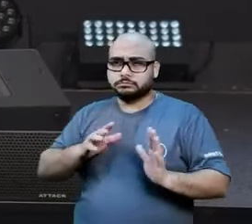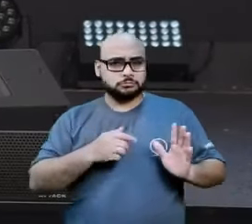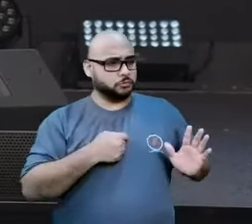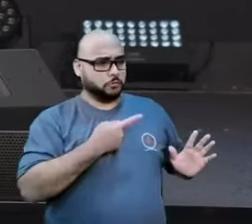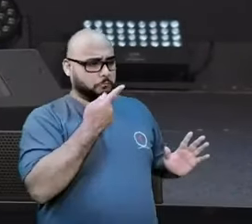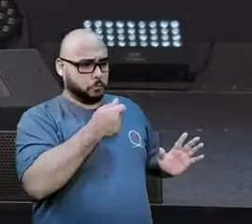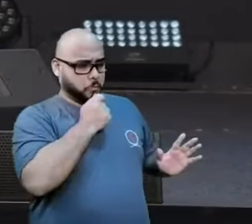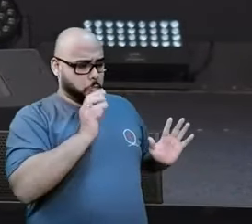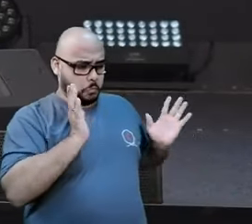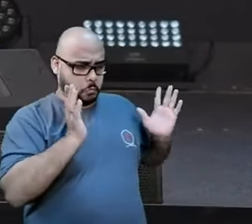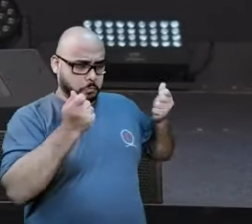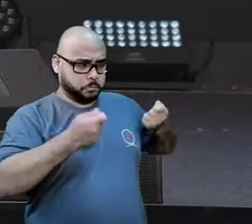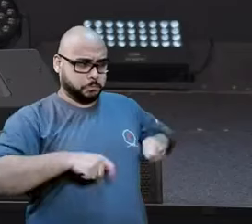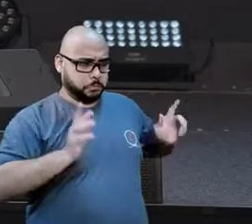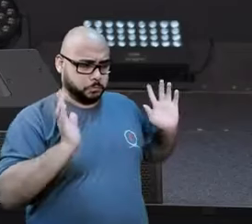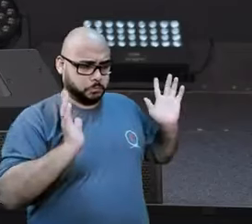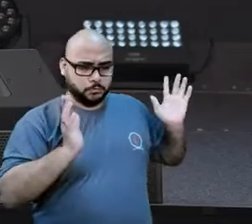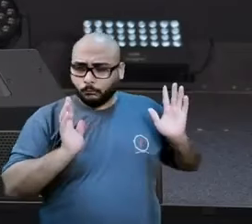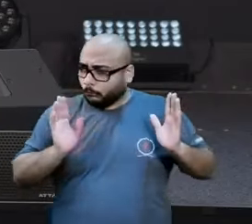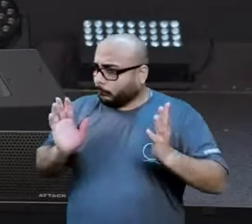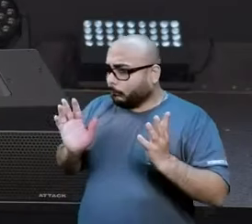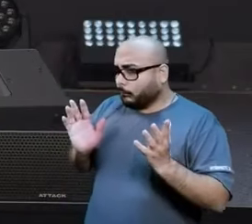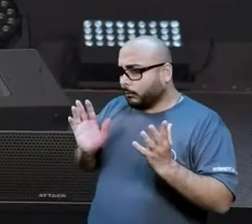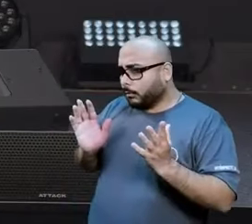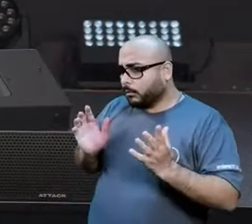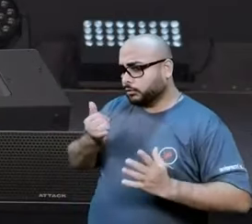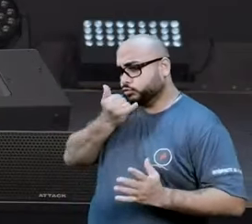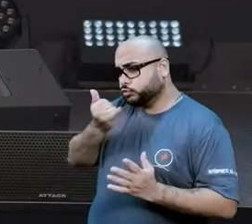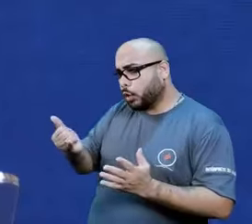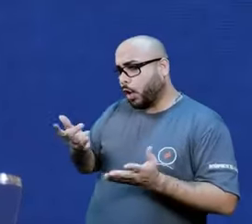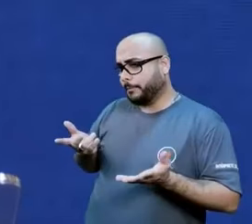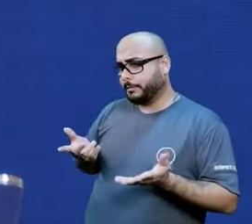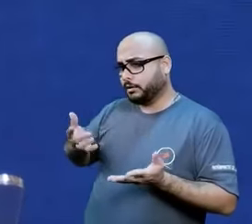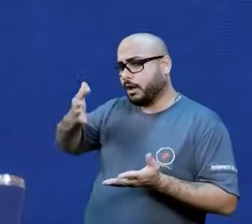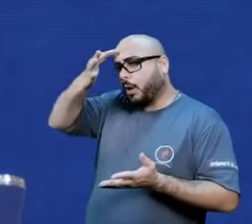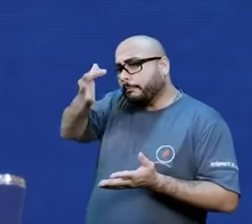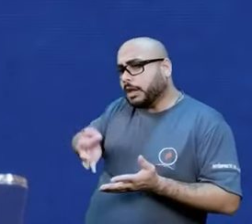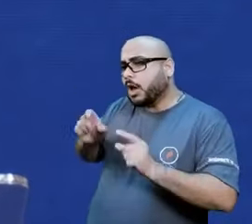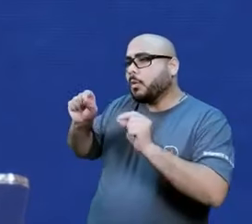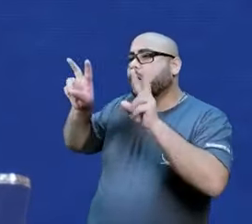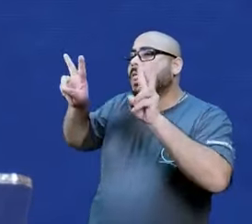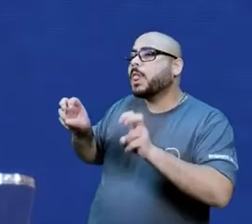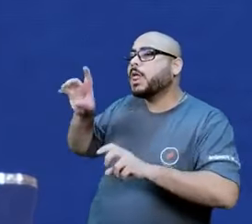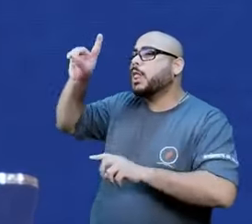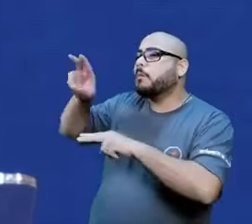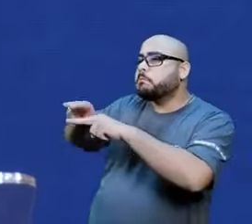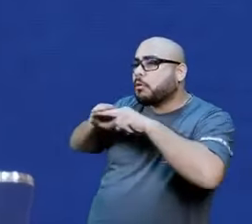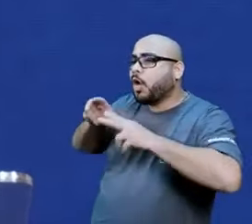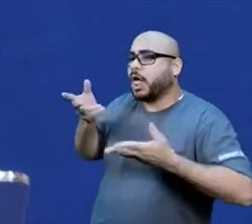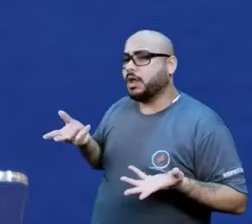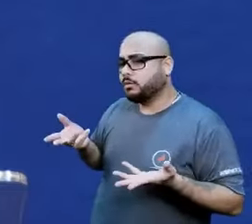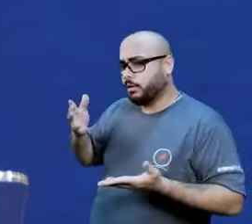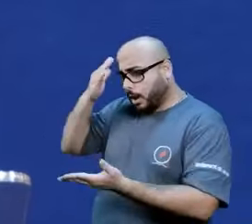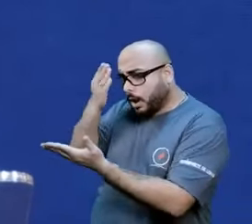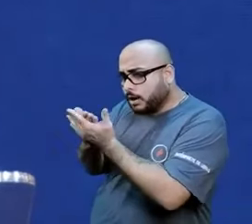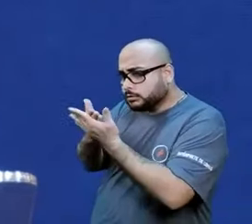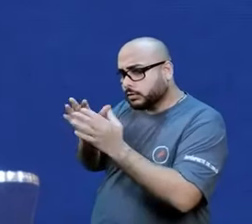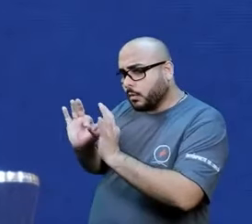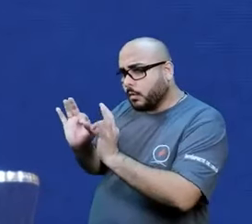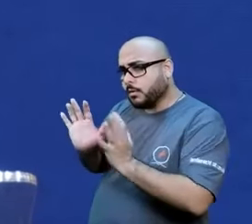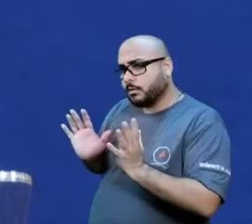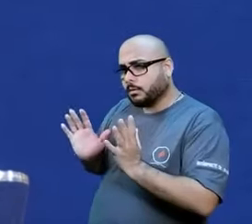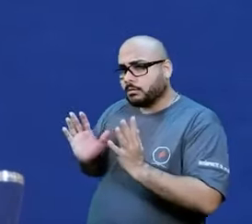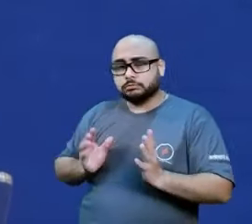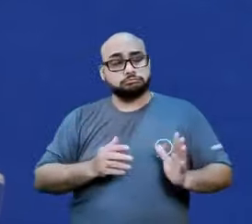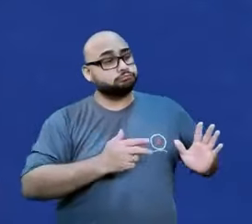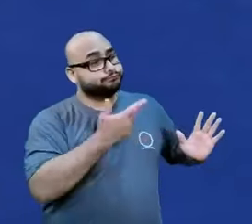disse assim você me desculpa eu não entendo muita coisa de Deus por isso que eu não creio em deus eu disse para ele rapaz olha